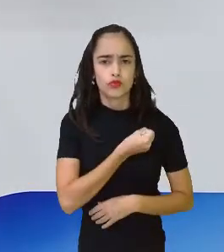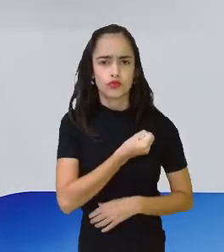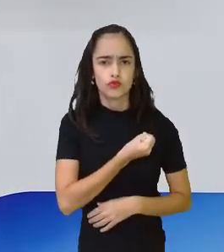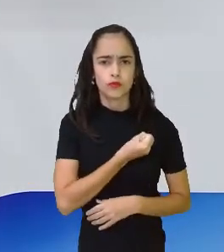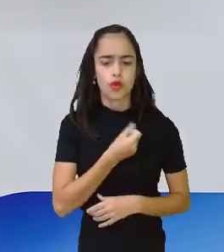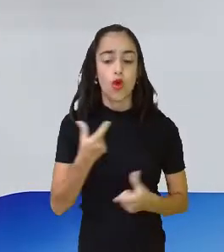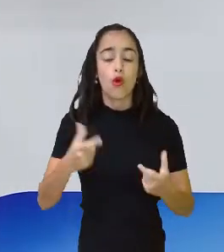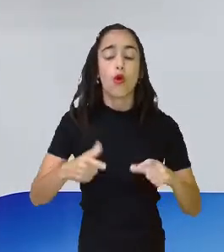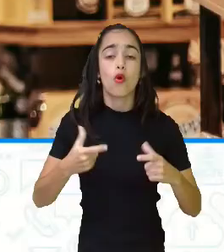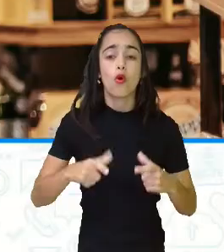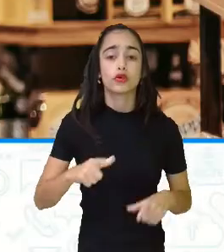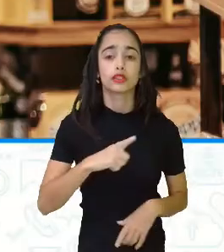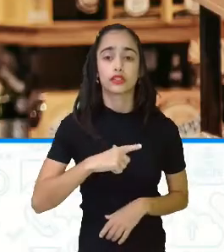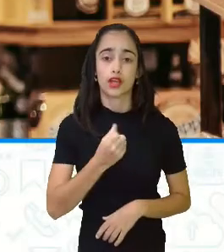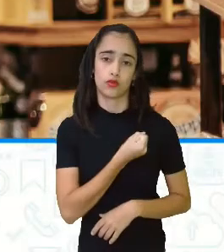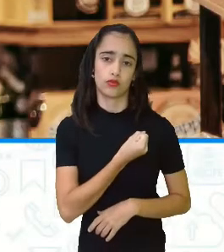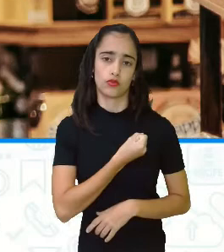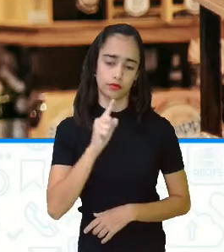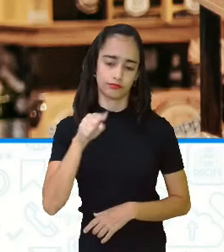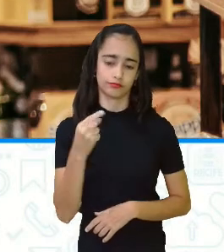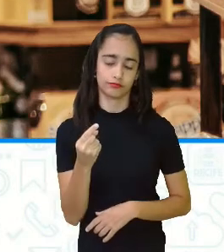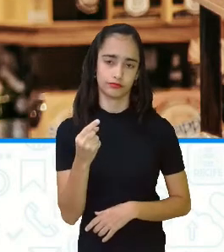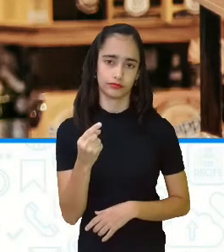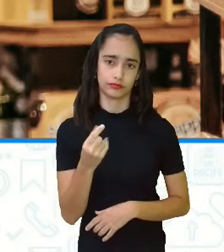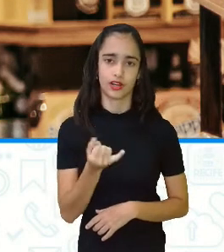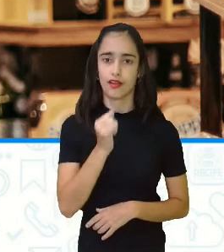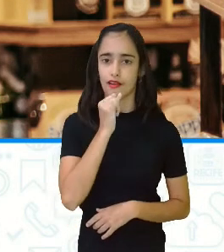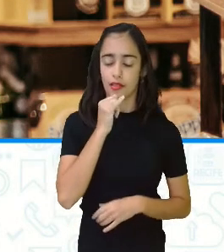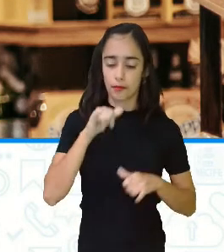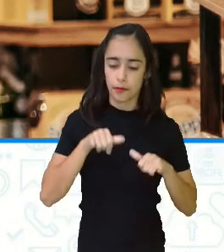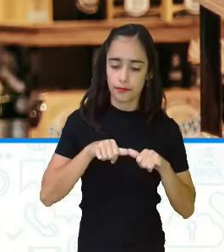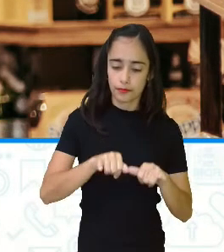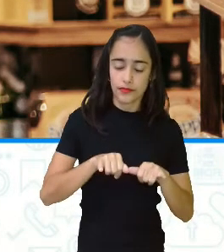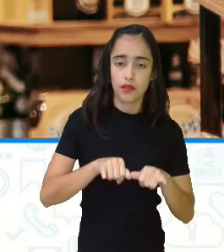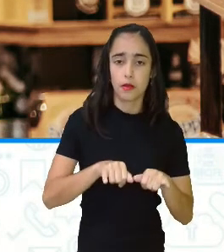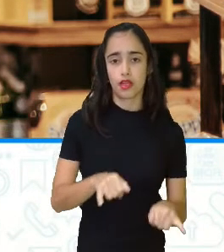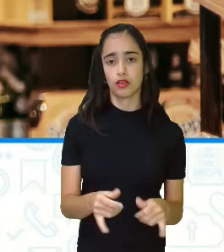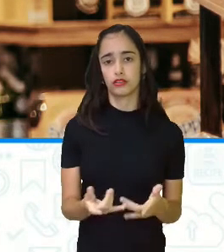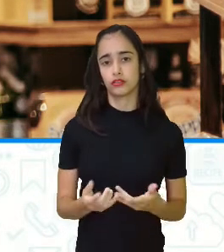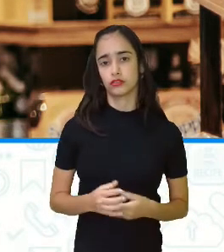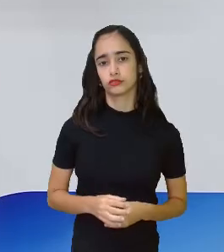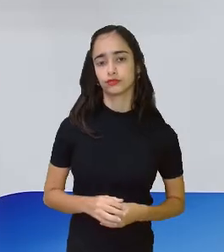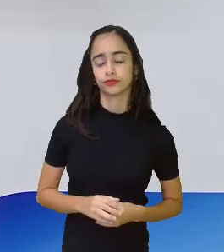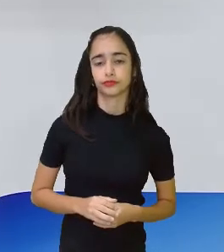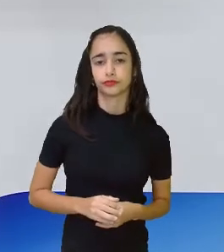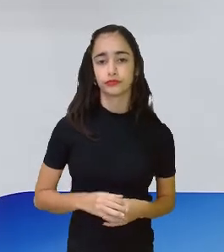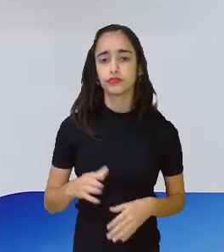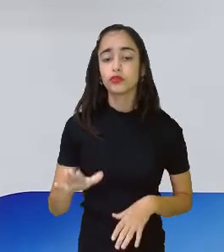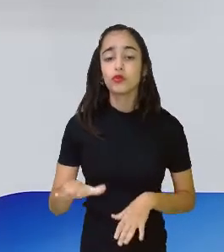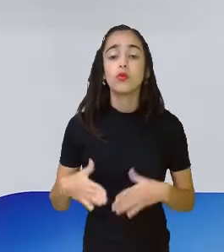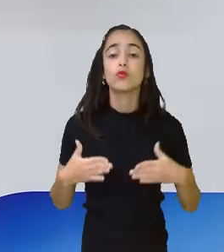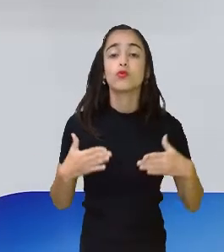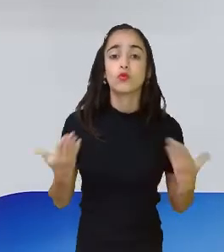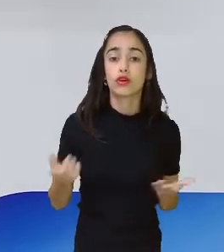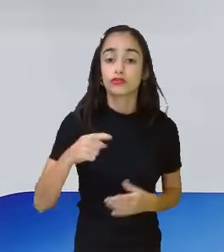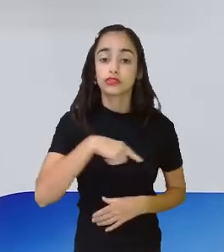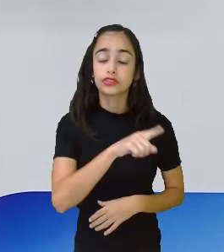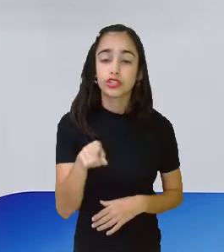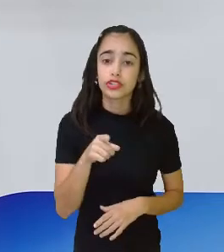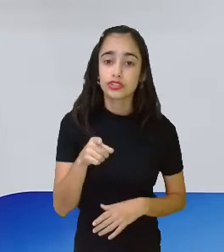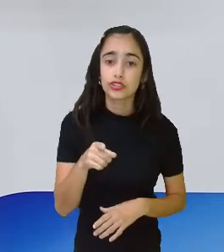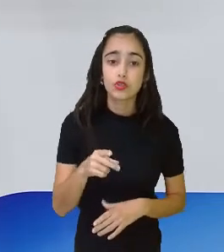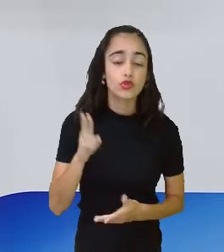trago esse exemplo porque é o mais frequente, né, na vida da gente. Qual de vocês não foi